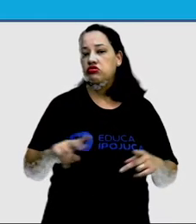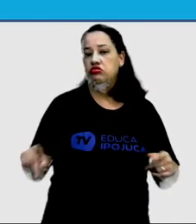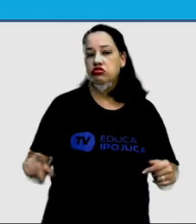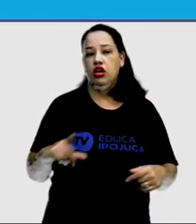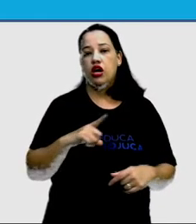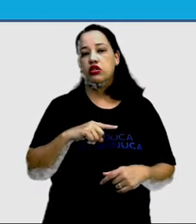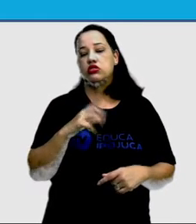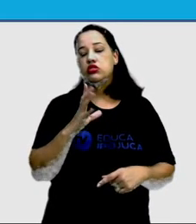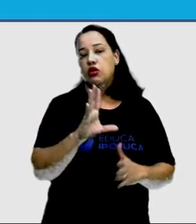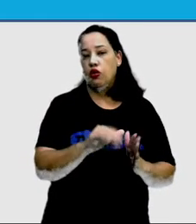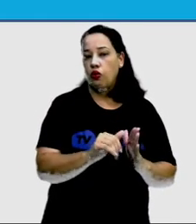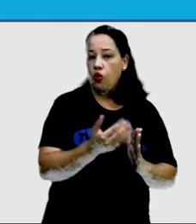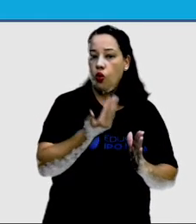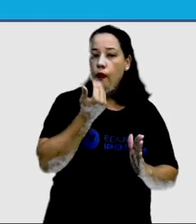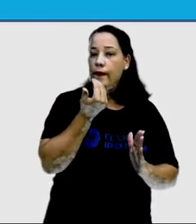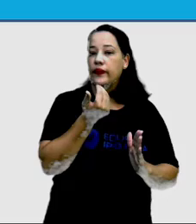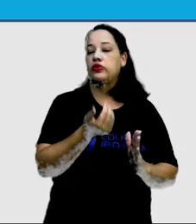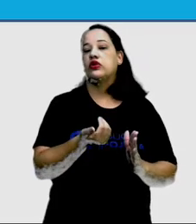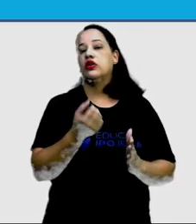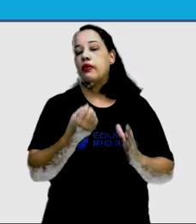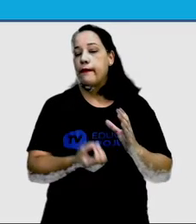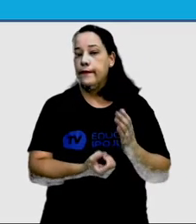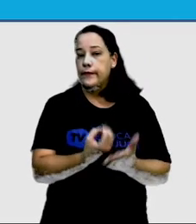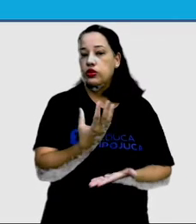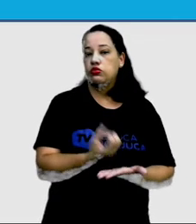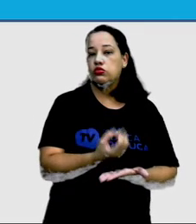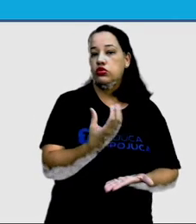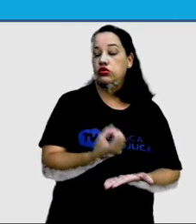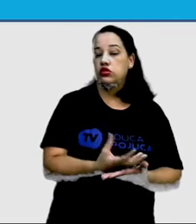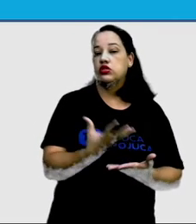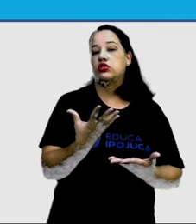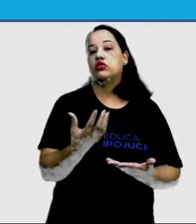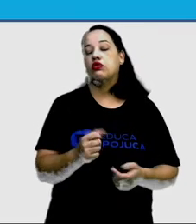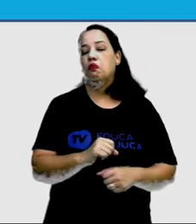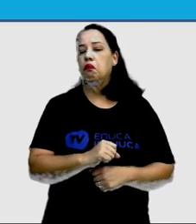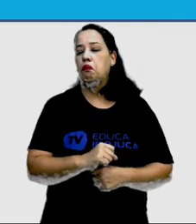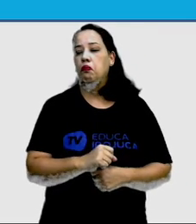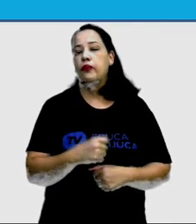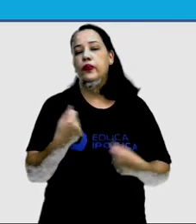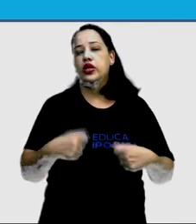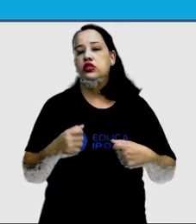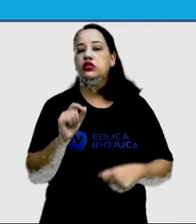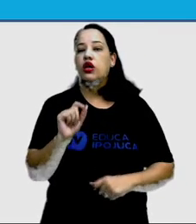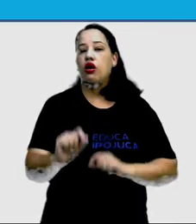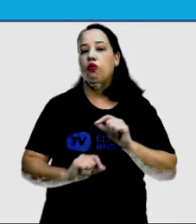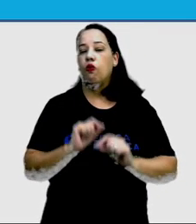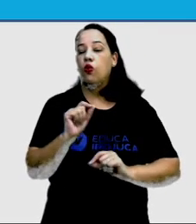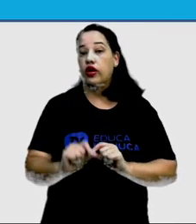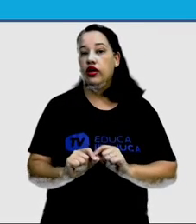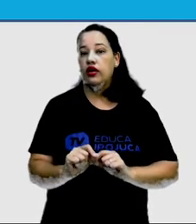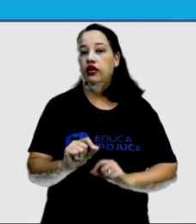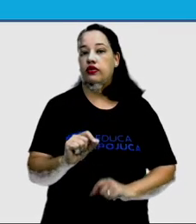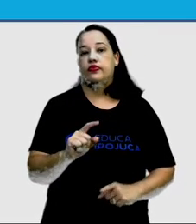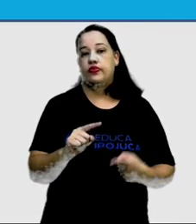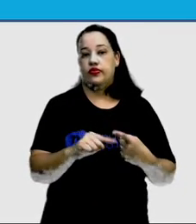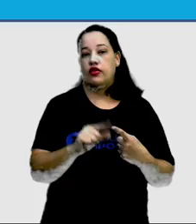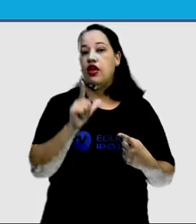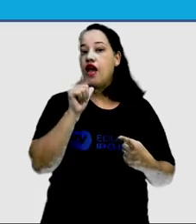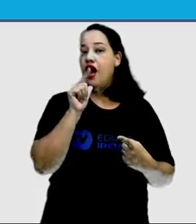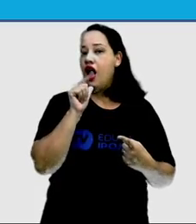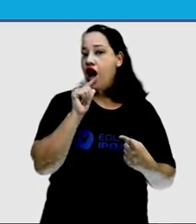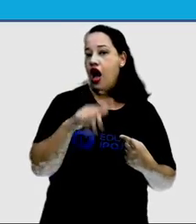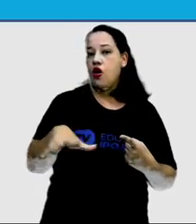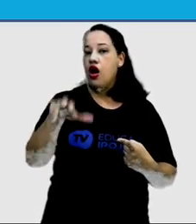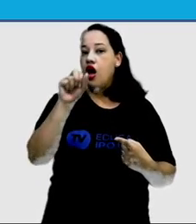consumidores e decompositores. Para que tudo isso aconteça aqui, é necessário que tenha o quê? Quais são os elementos? A água, o oxigênio,